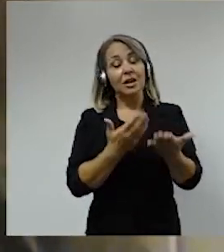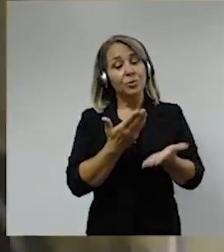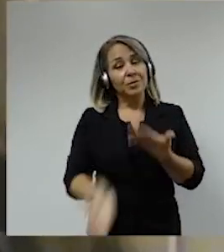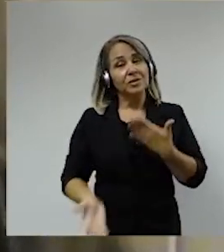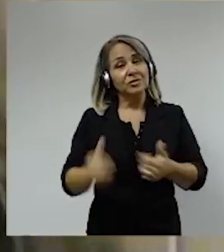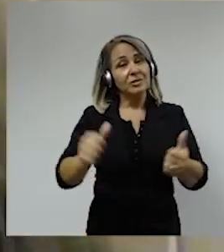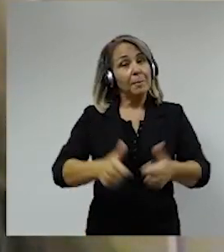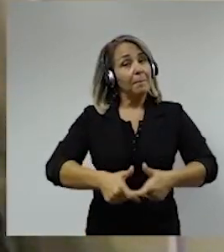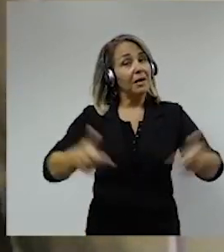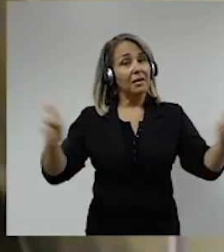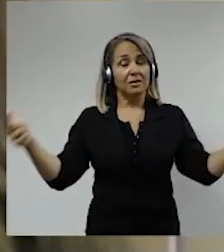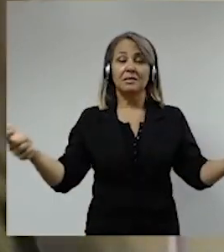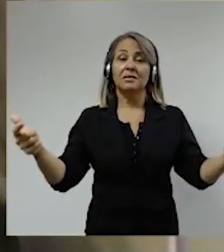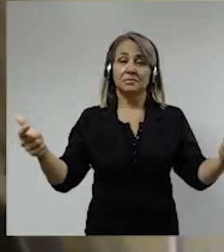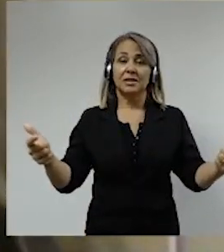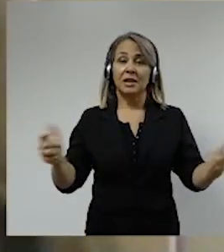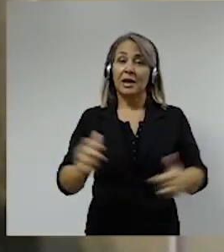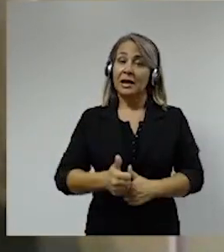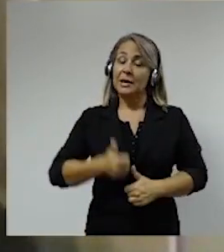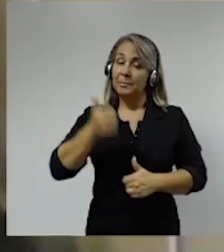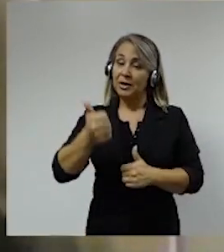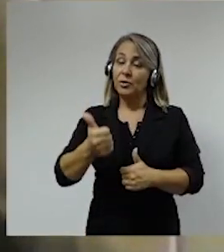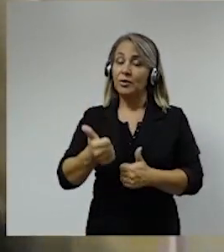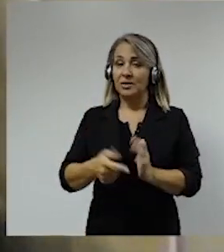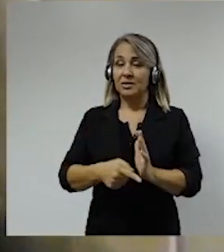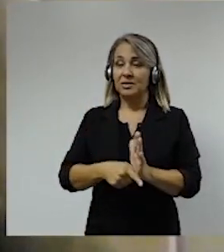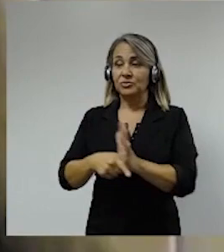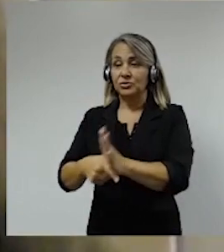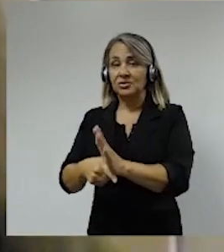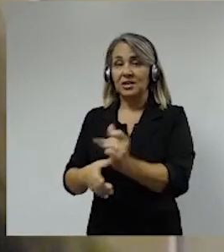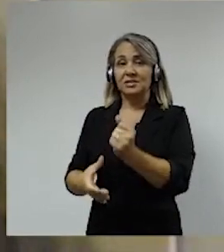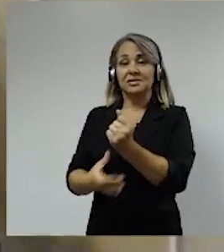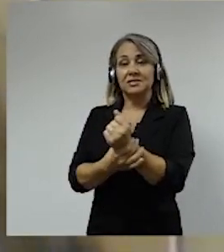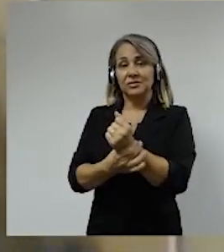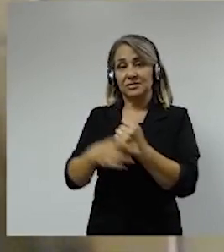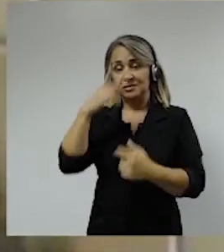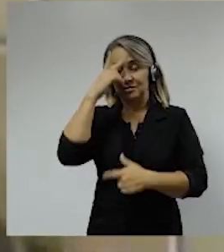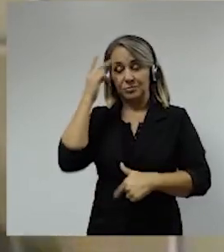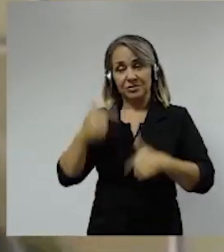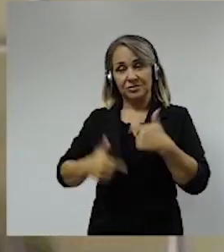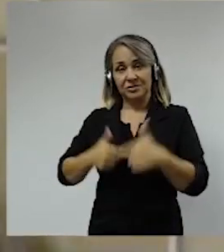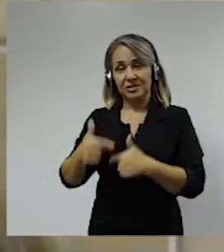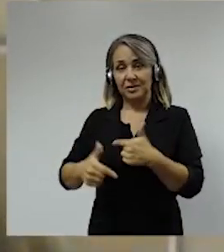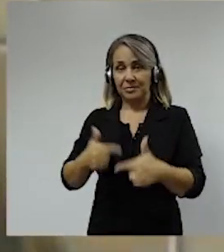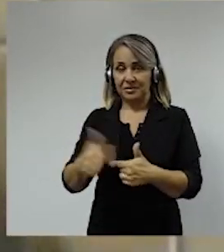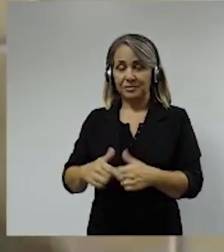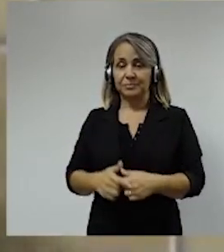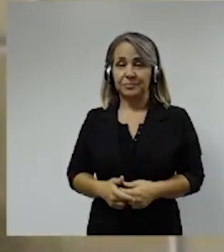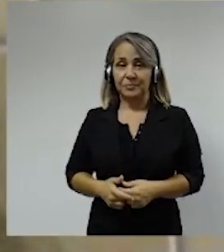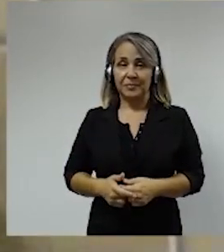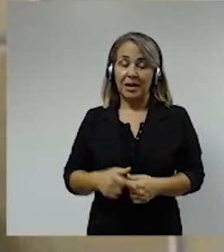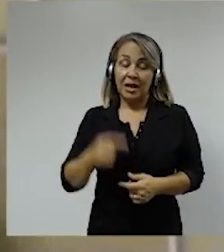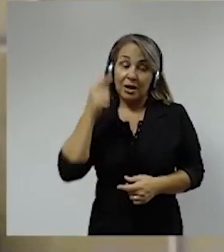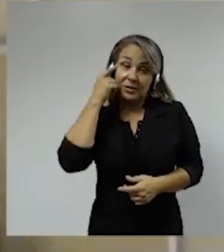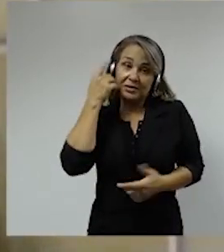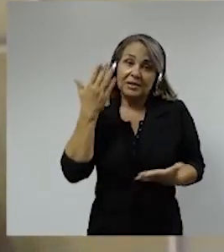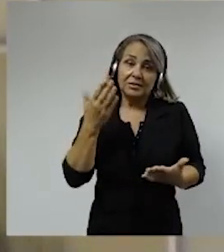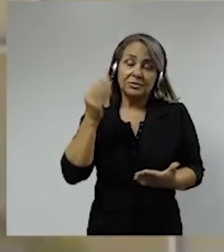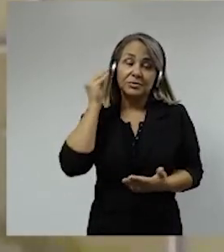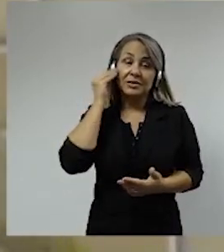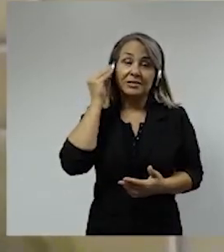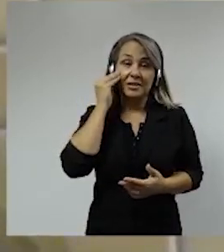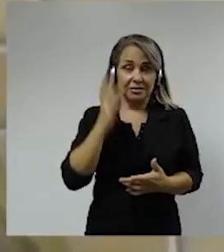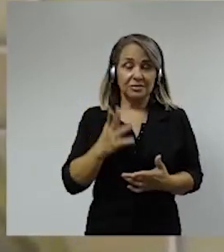do que se eles tivessem investido na segurança dos seus funcionários. Então, eu entendo que é dessa forma